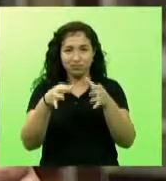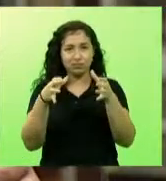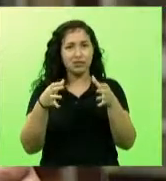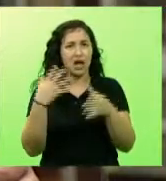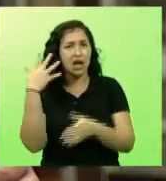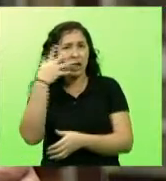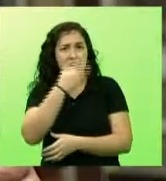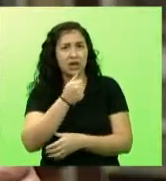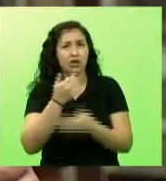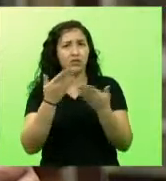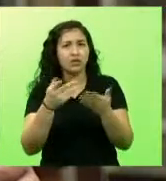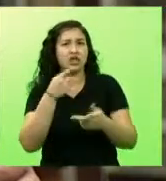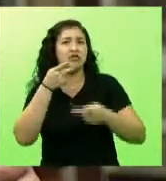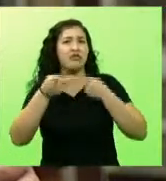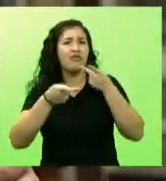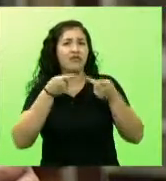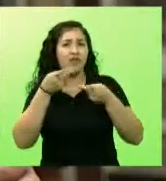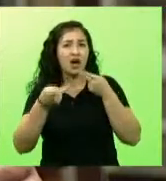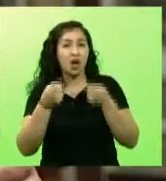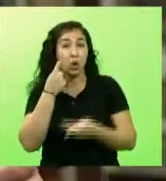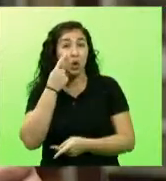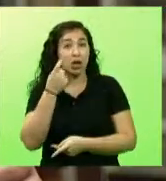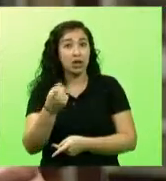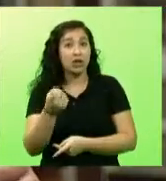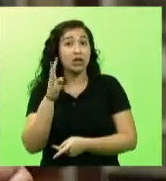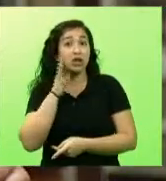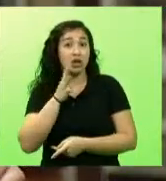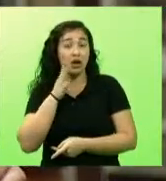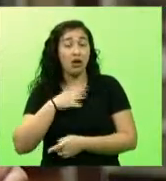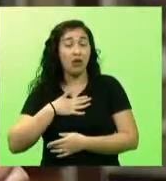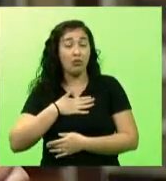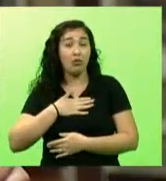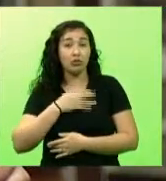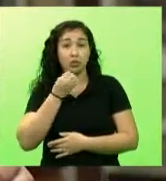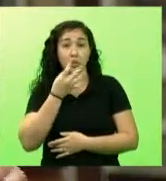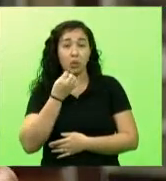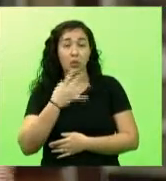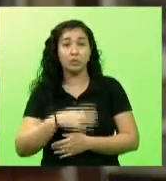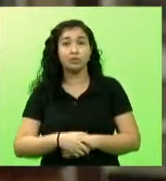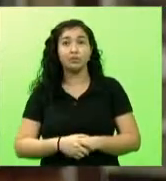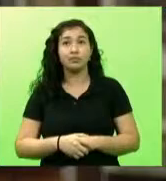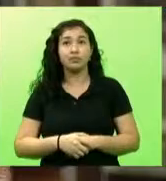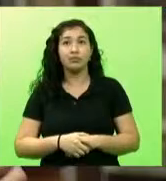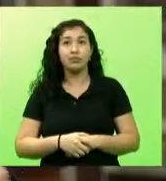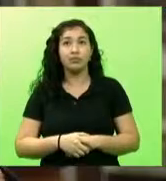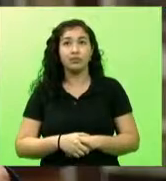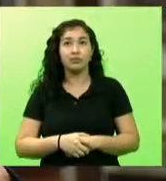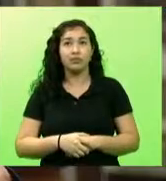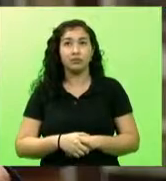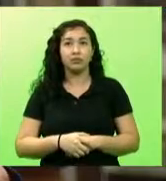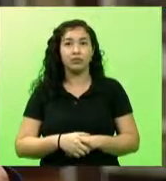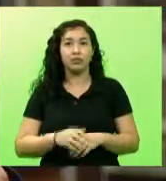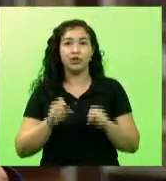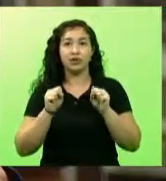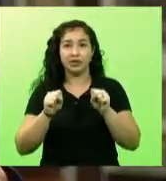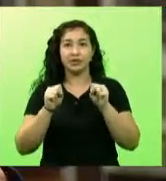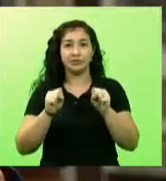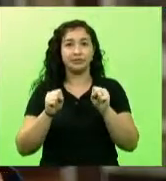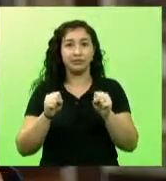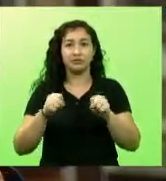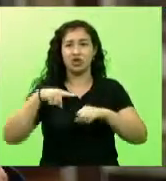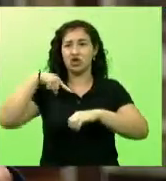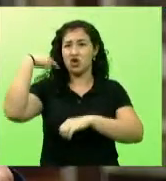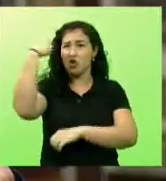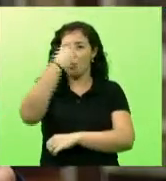é muito bonito ouvi-los falar aqui. É interessante, é legal. Poderia passar horas aqui, como